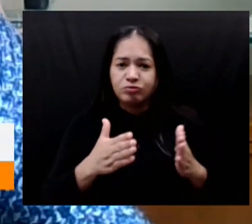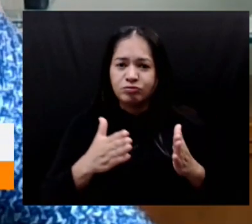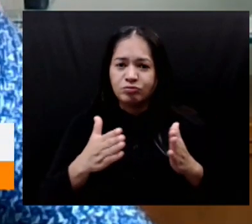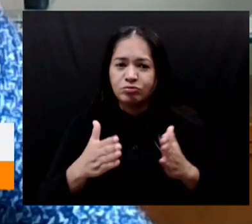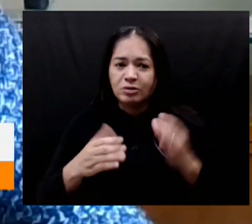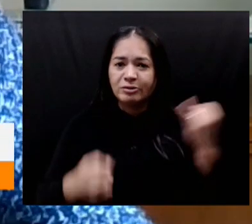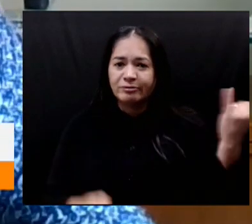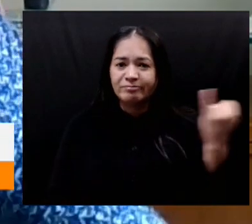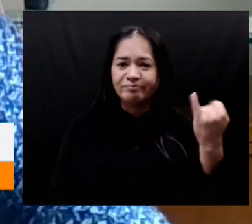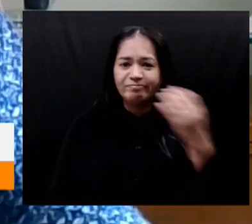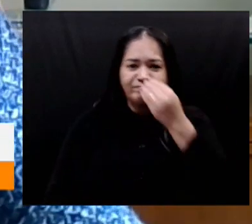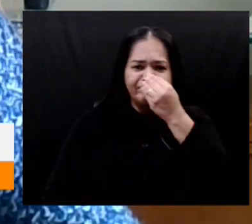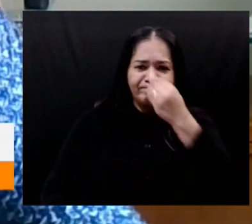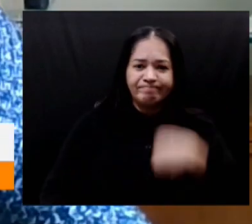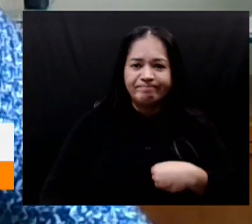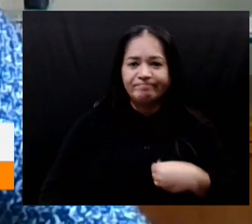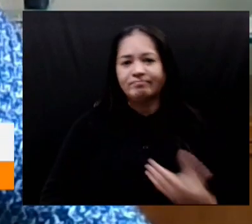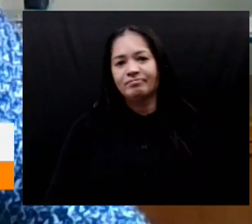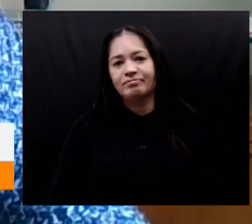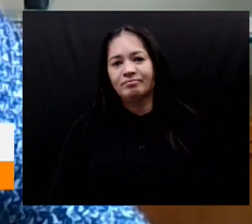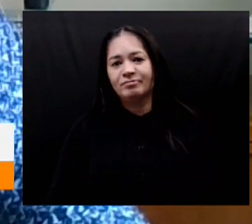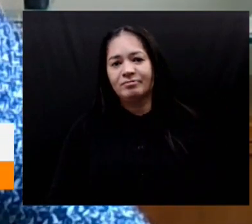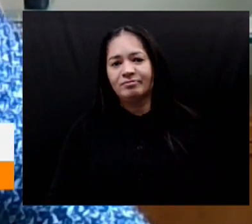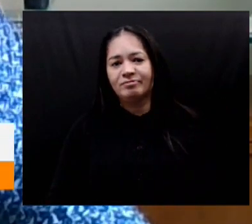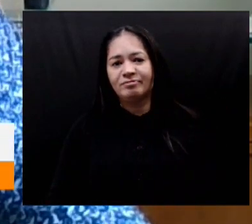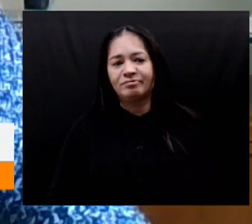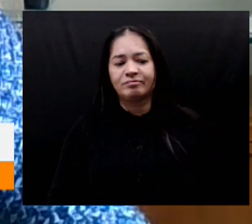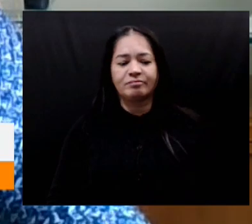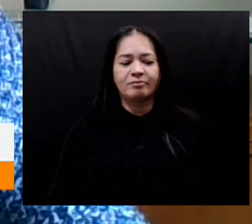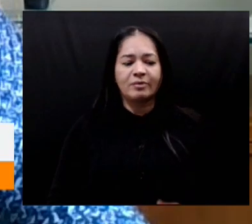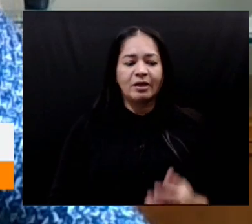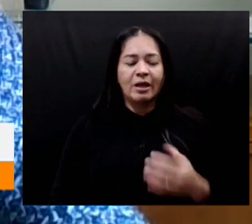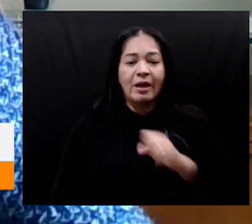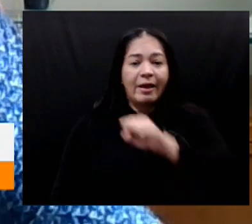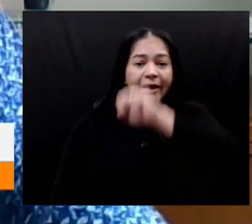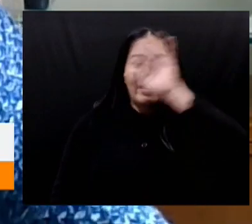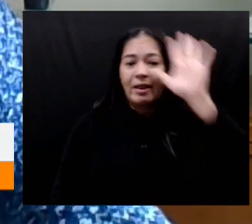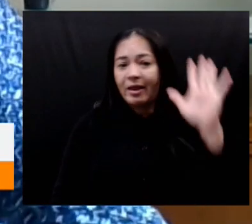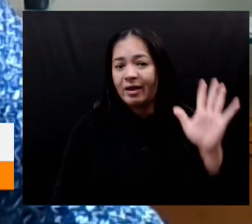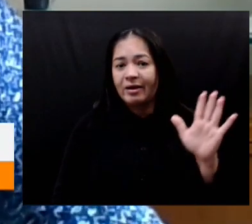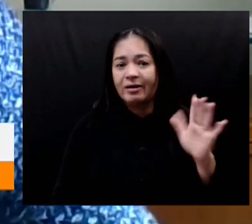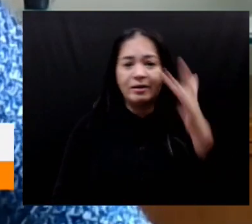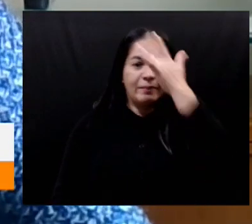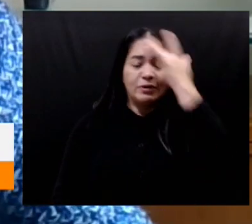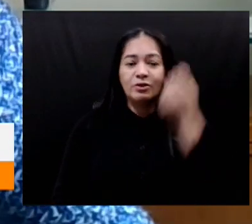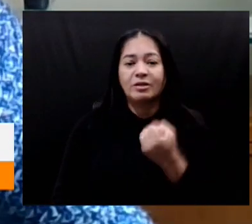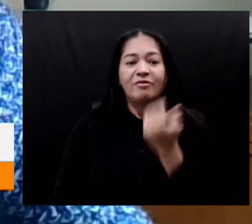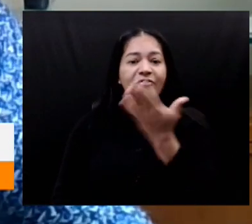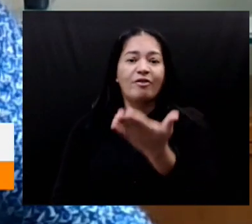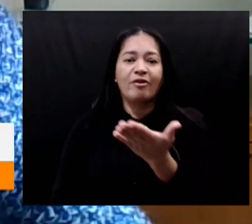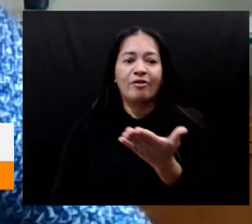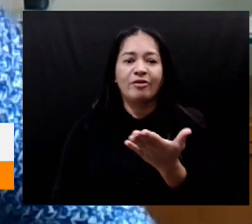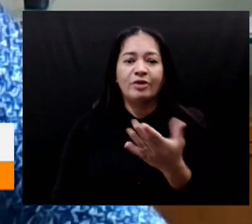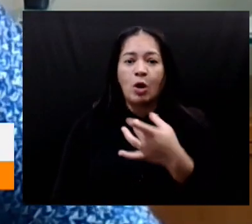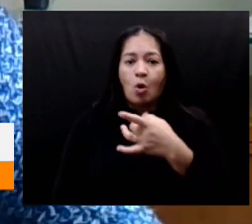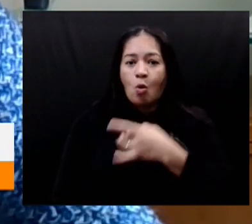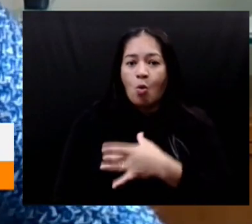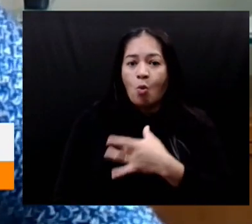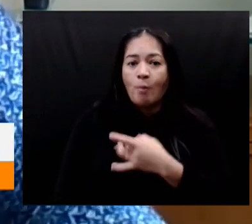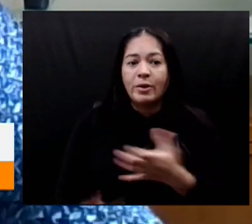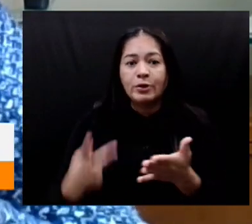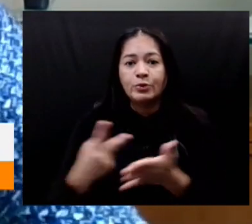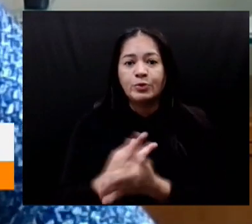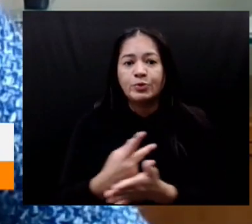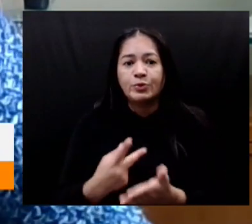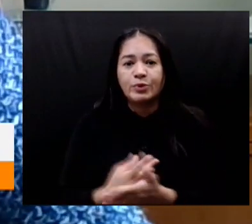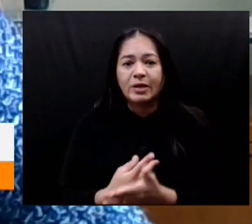autossabotagem. uhum. É visível para quem está de fora uhum, que esse medo do fracasso leva a pessoa